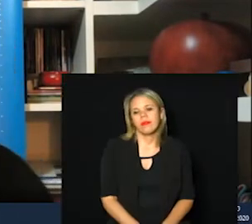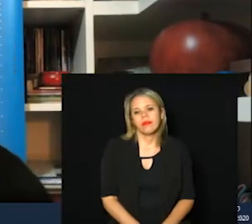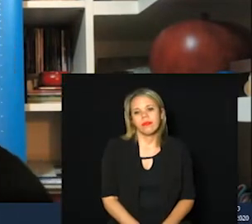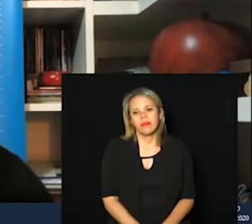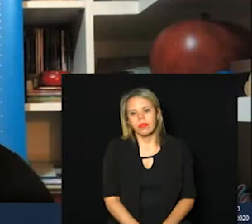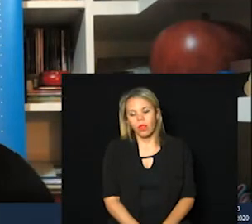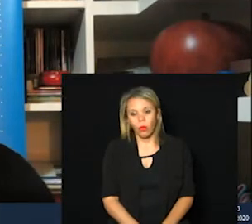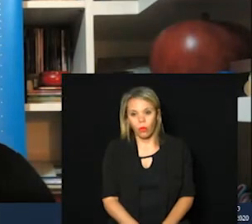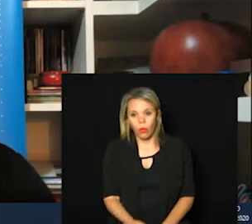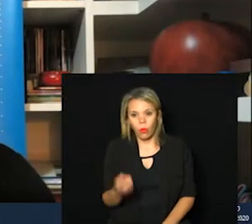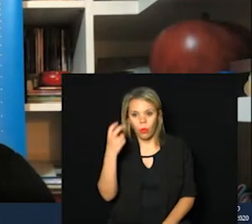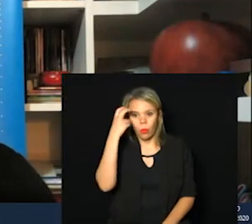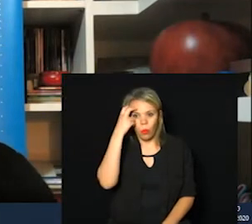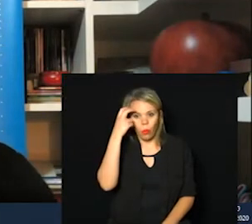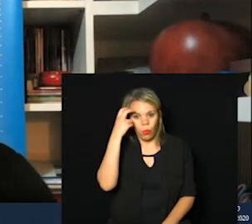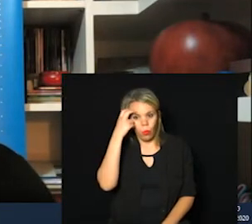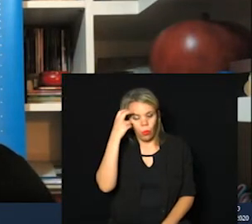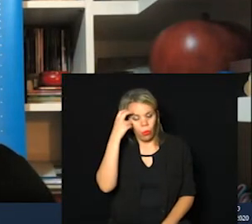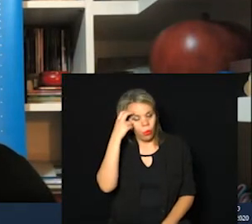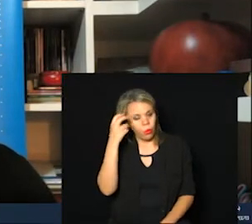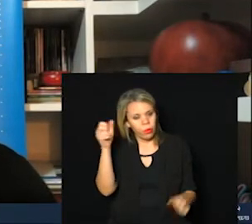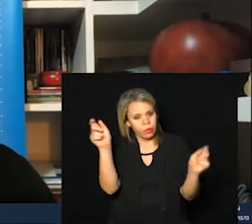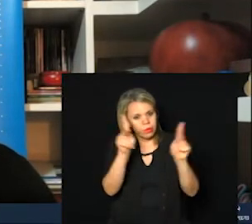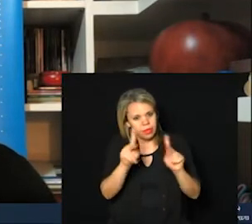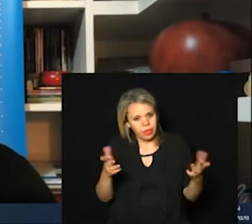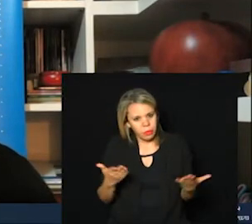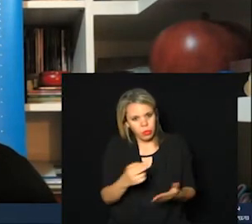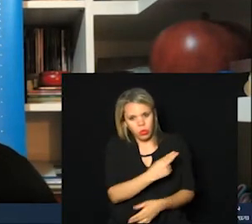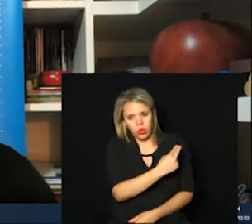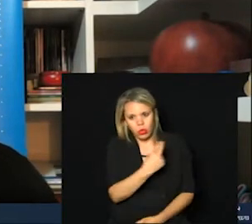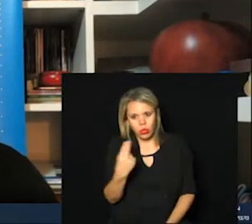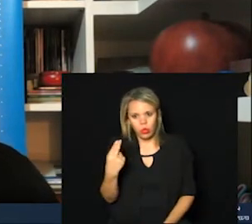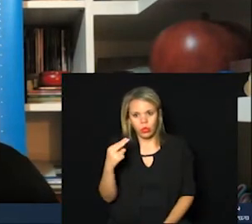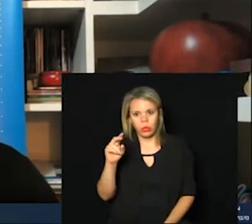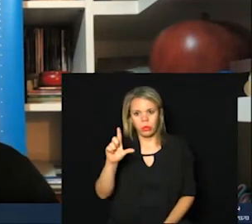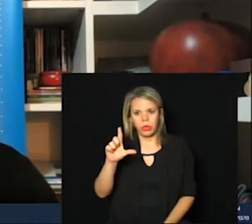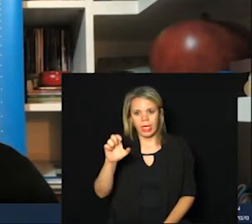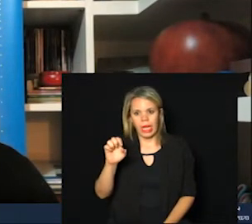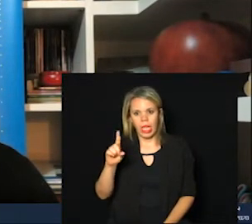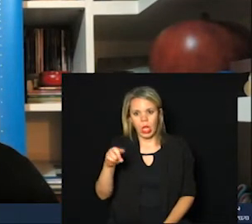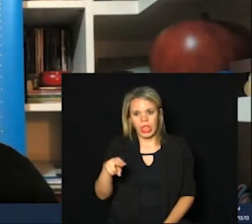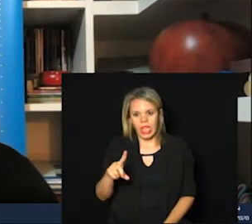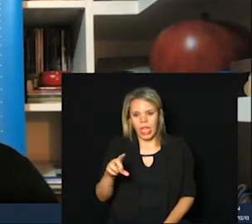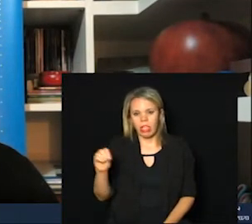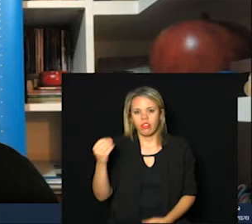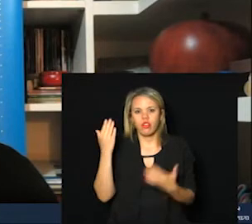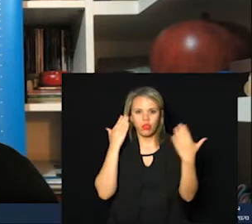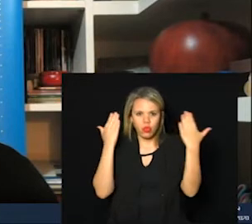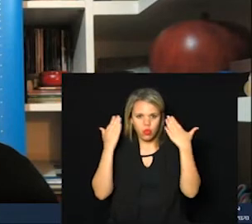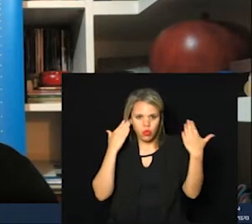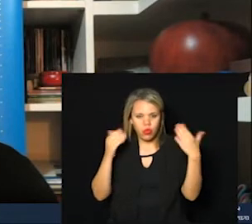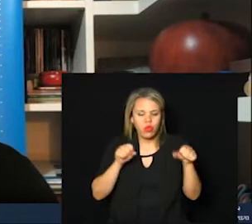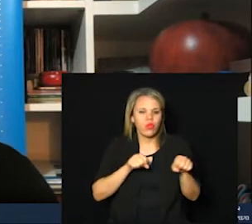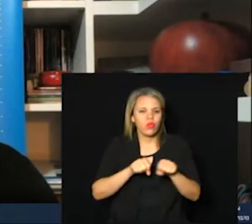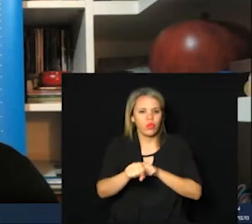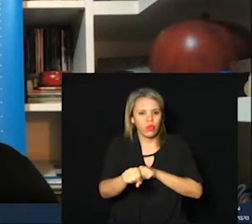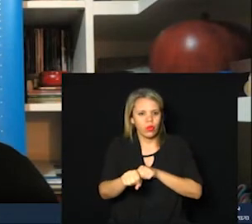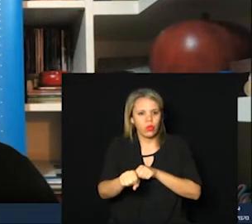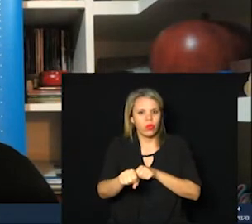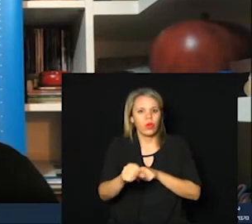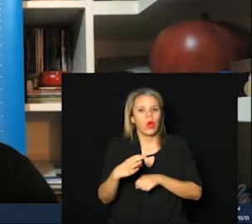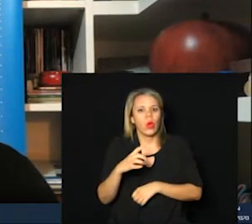o Altruísmo. Meu nome é Leonardo, eu sou psicólogo de formação, coordenador de projetos da